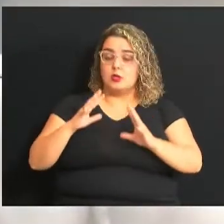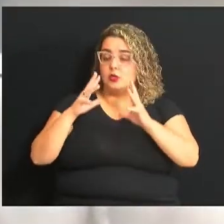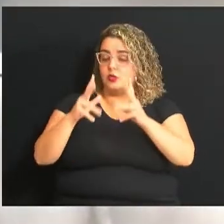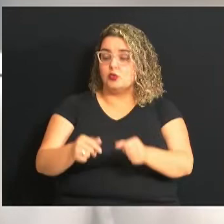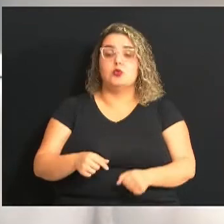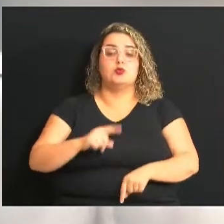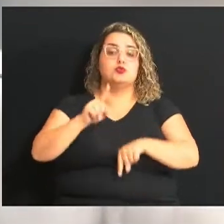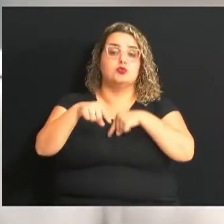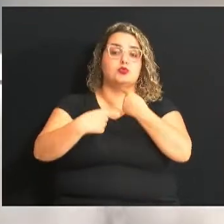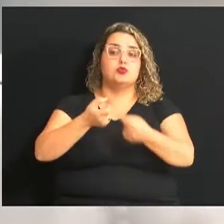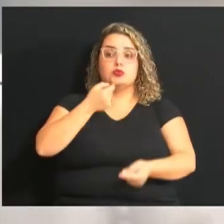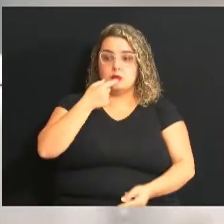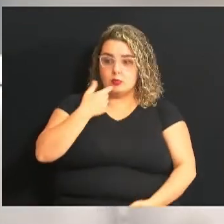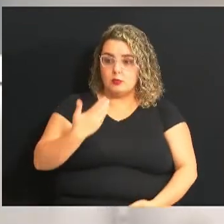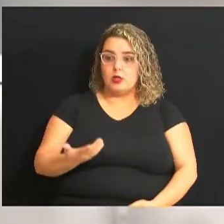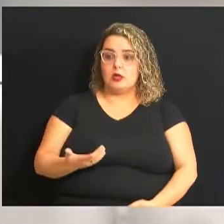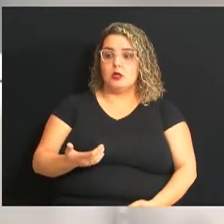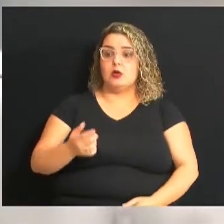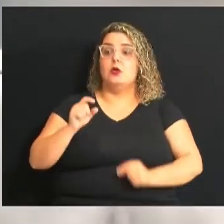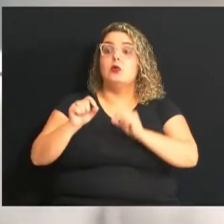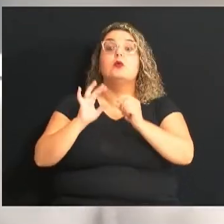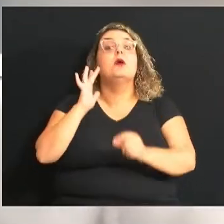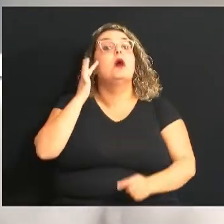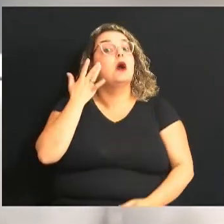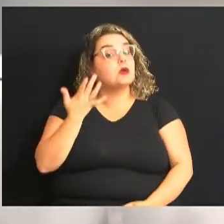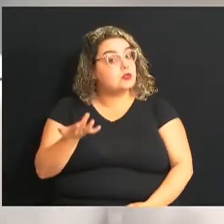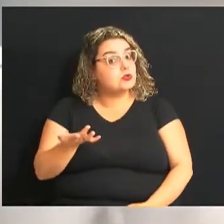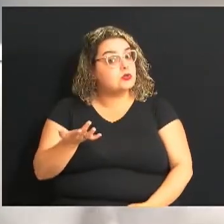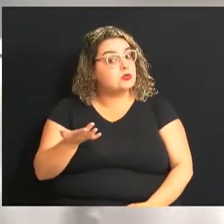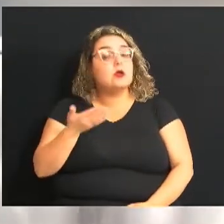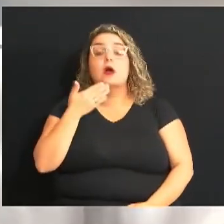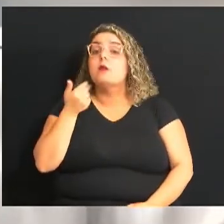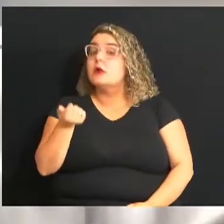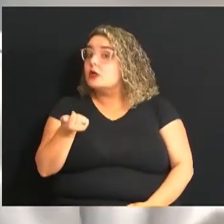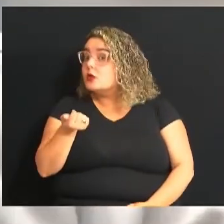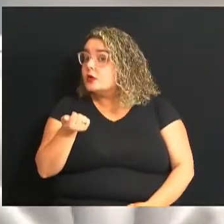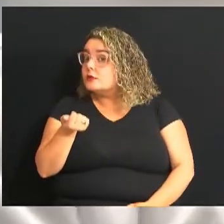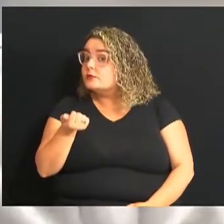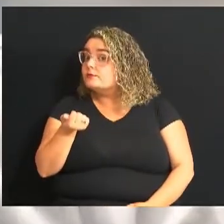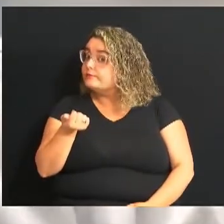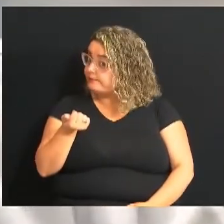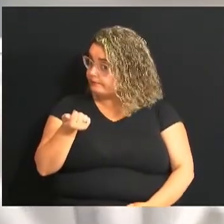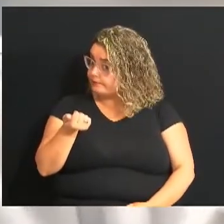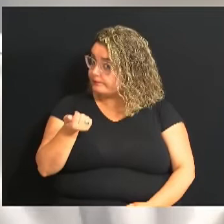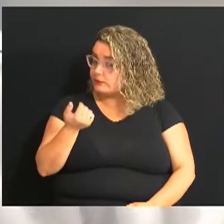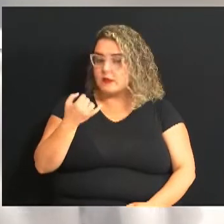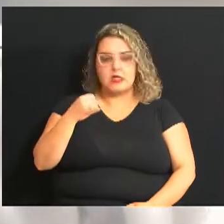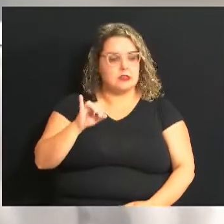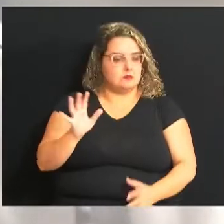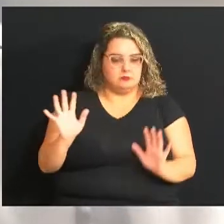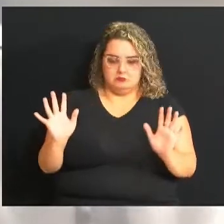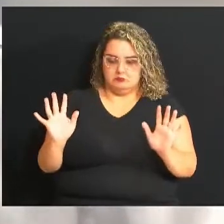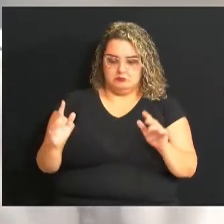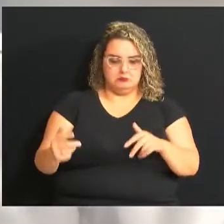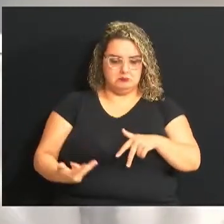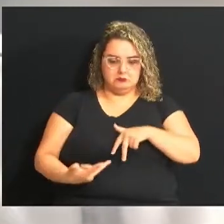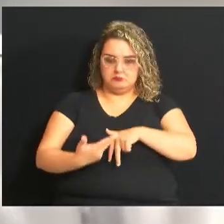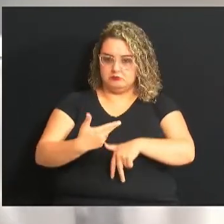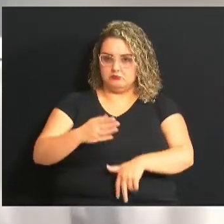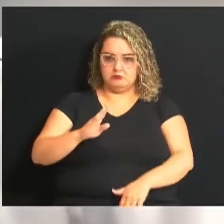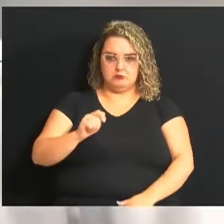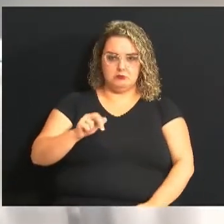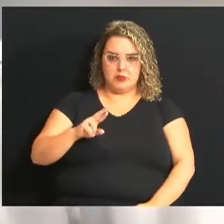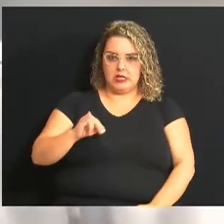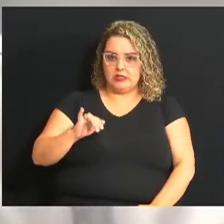outros remédios. O que você acha que é o melhor? E se você não fizer uma cirurgia bariátrica, Alisson, a partir